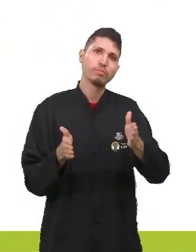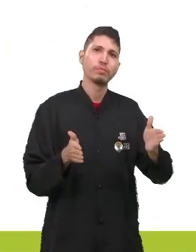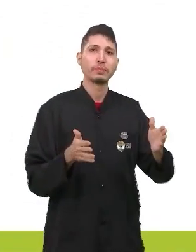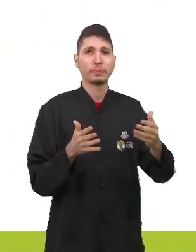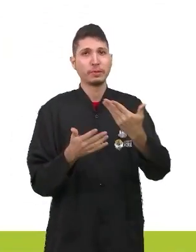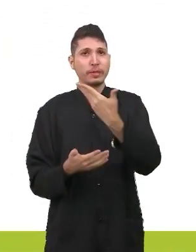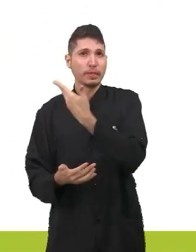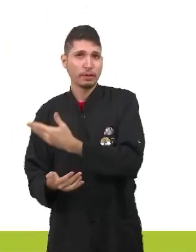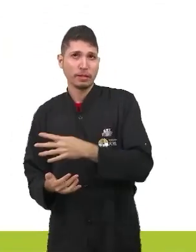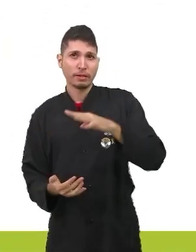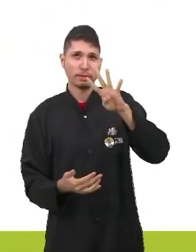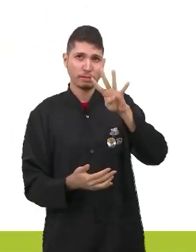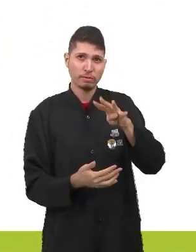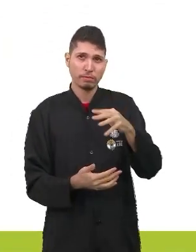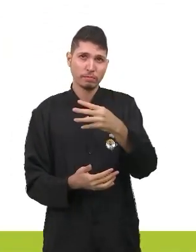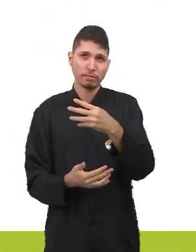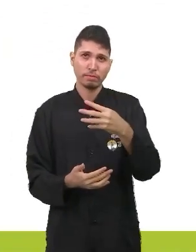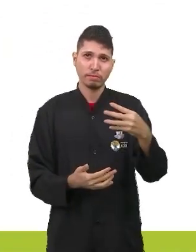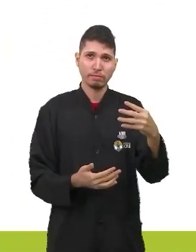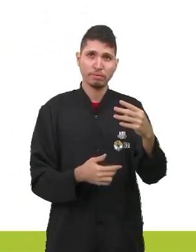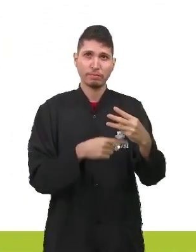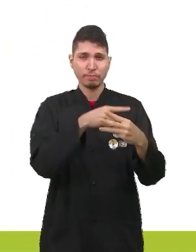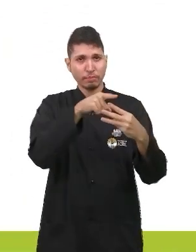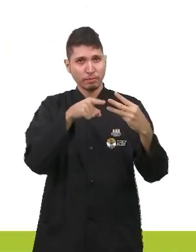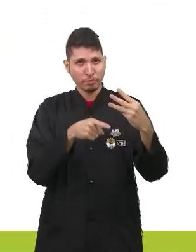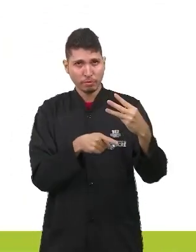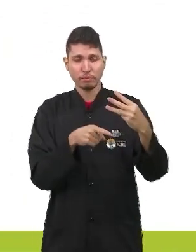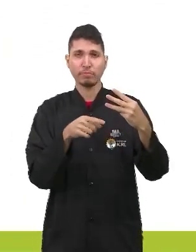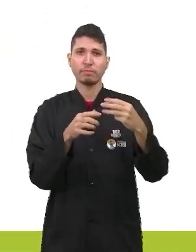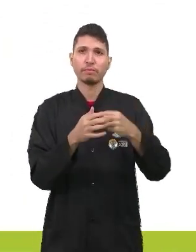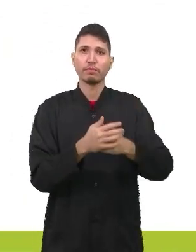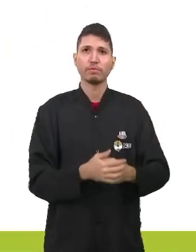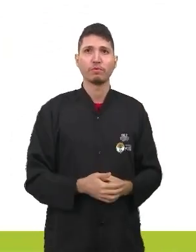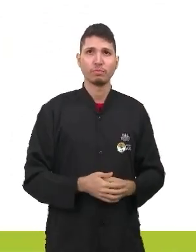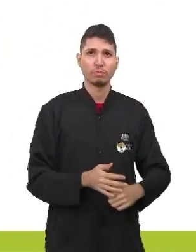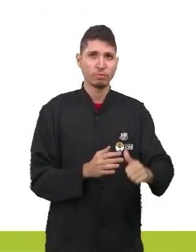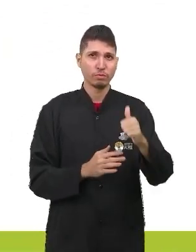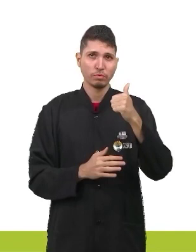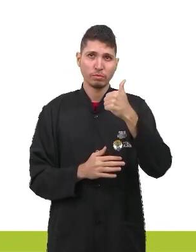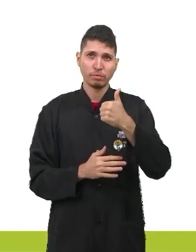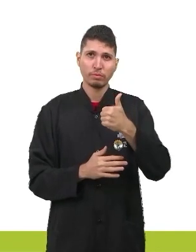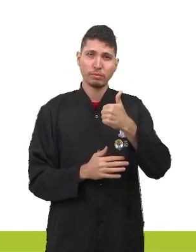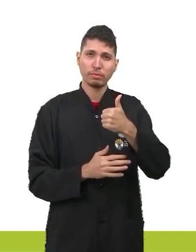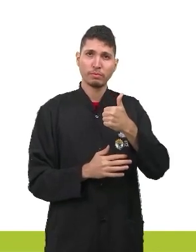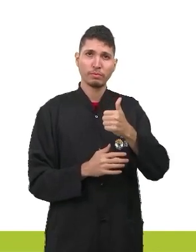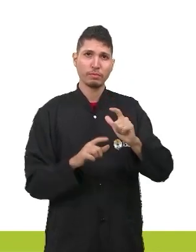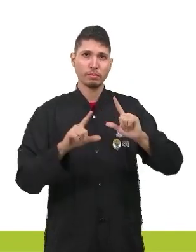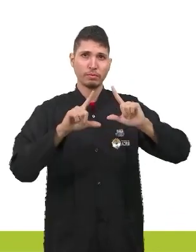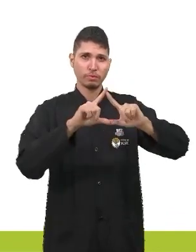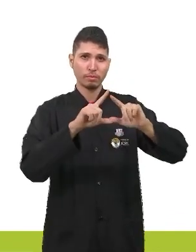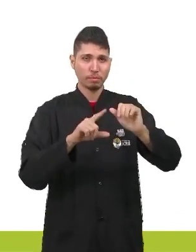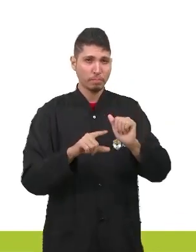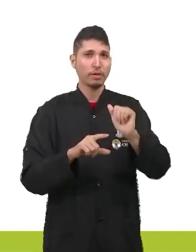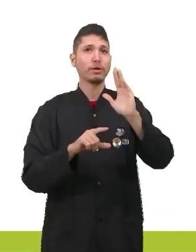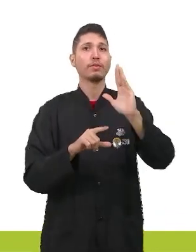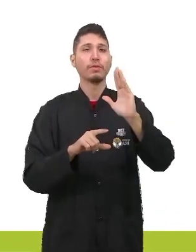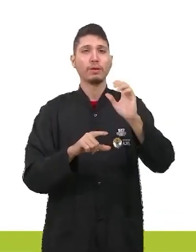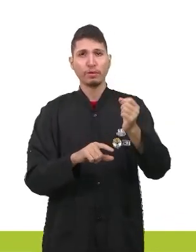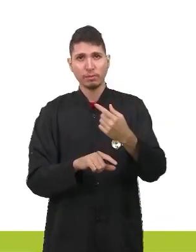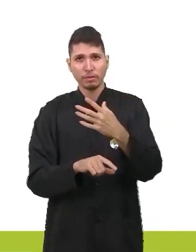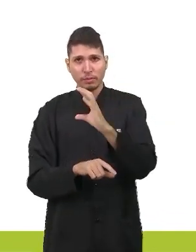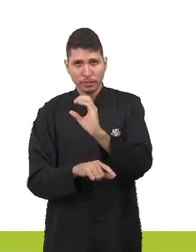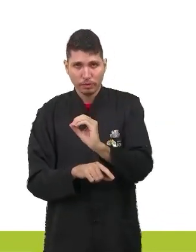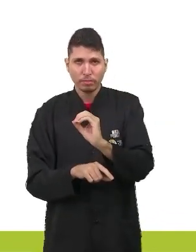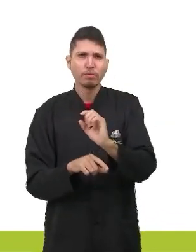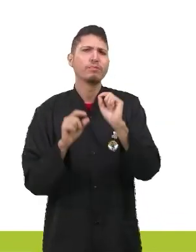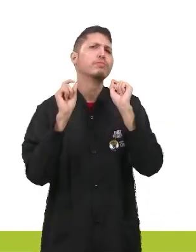aqui, ó, 3 casos sendo apresentados. No caso número 1, a gente tem aqui um delta maior que 0. Professor, o que é um delta